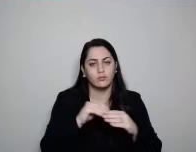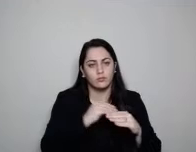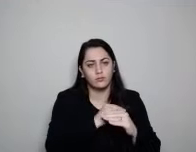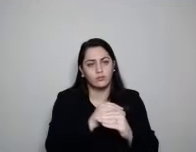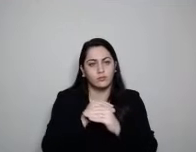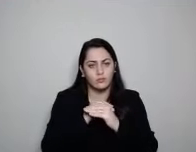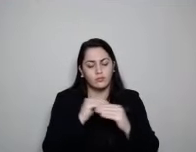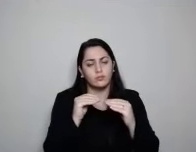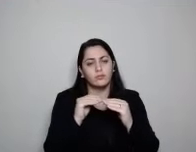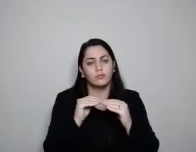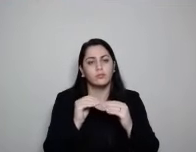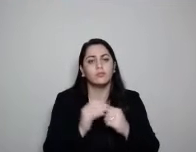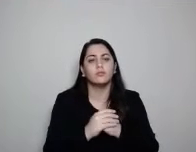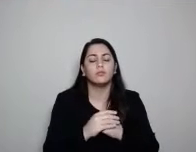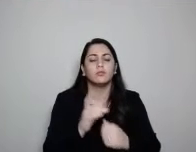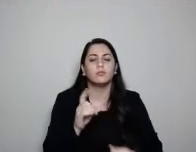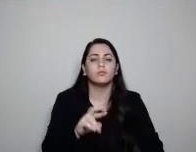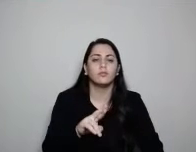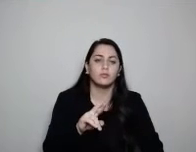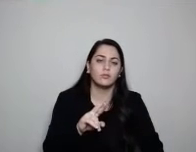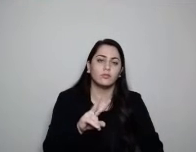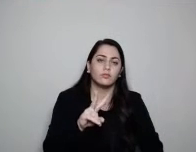Doutor Vinícius.